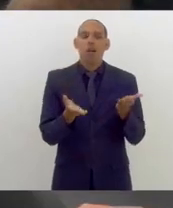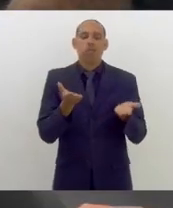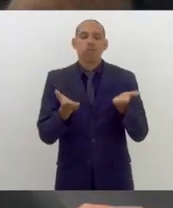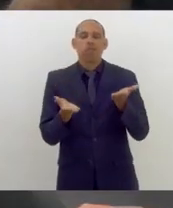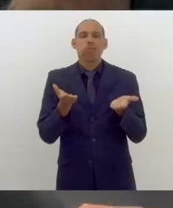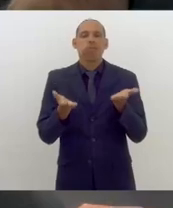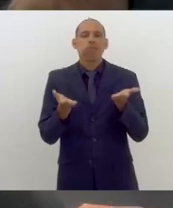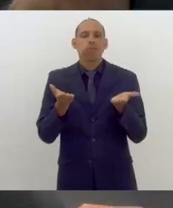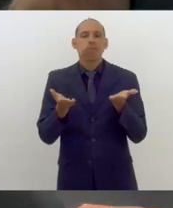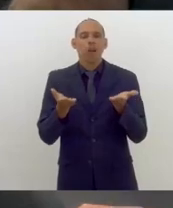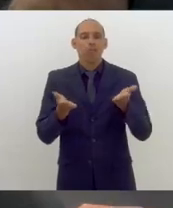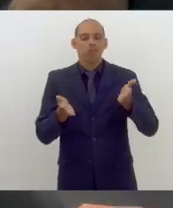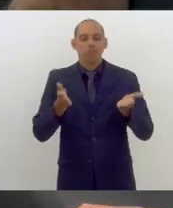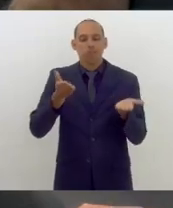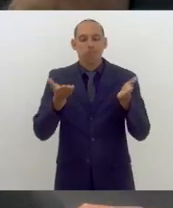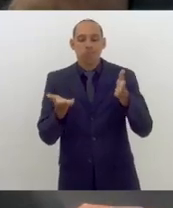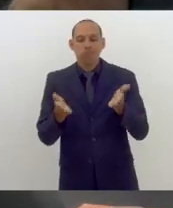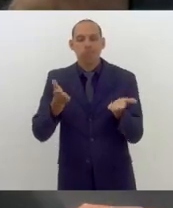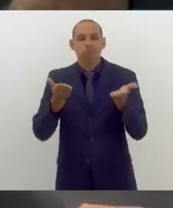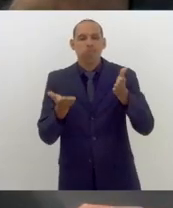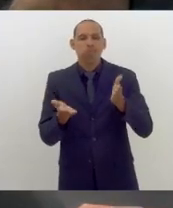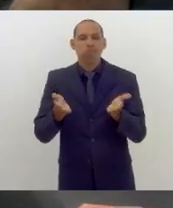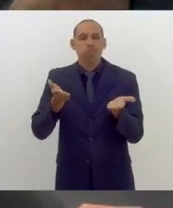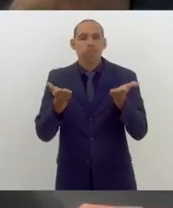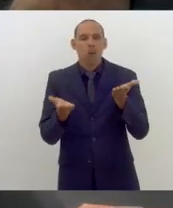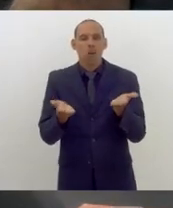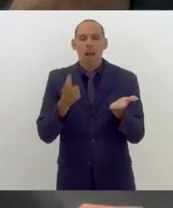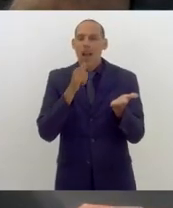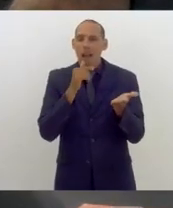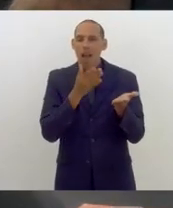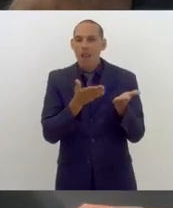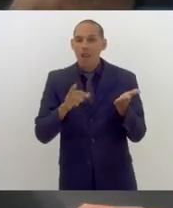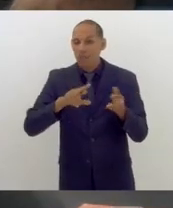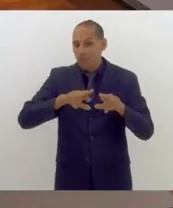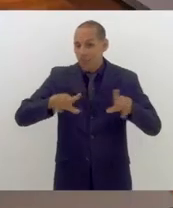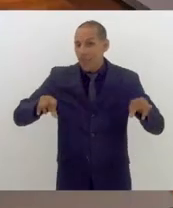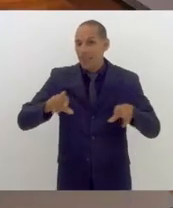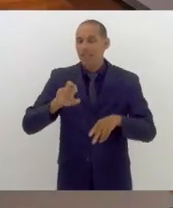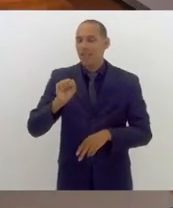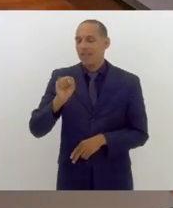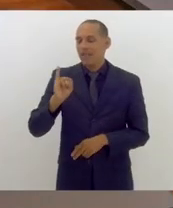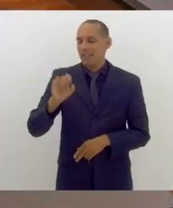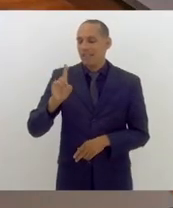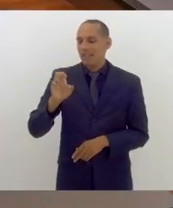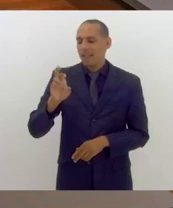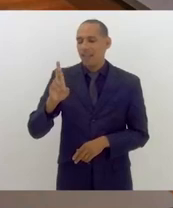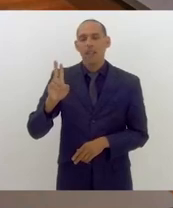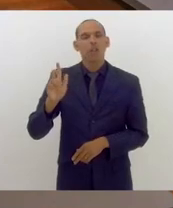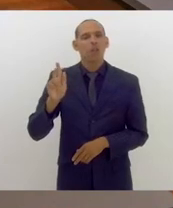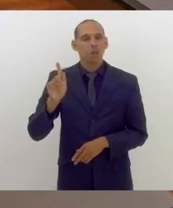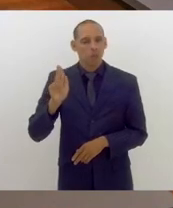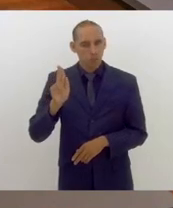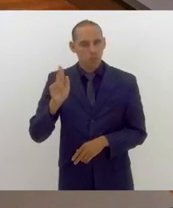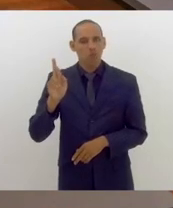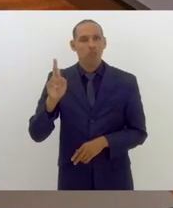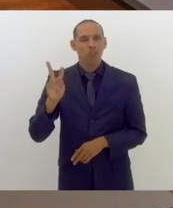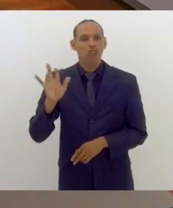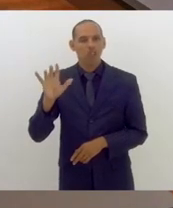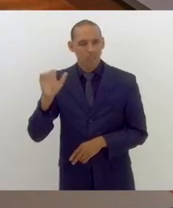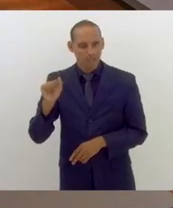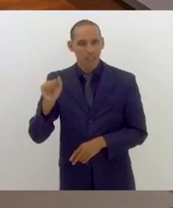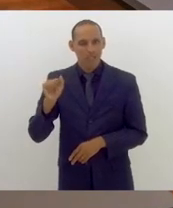certo Diferentemente da questão da Siderúrgica que é uma planta gigantesca que na Alemanha Ninguém queria